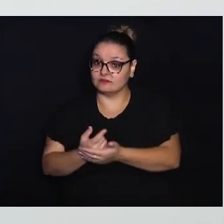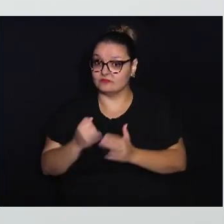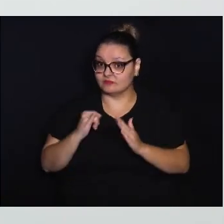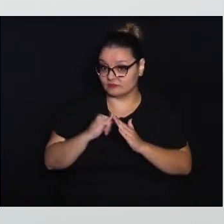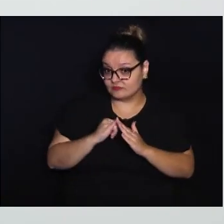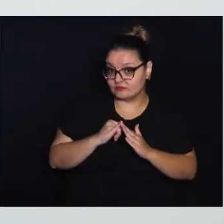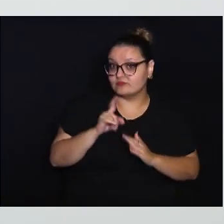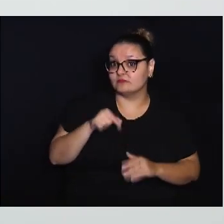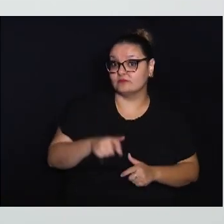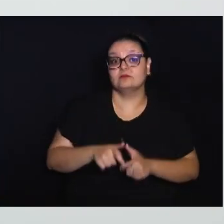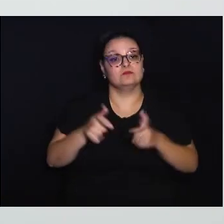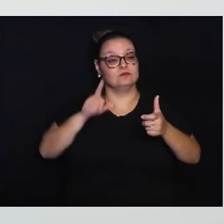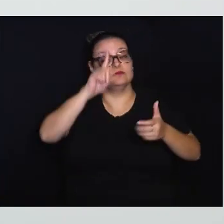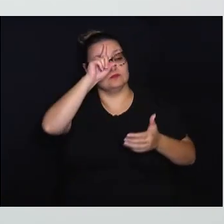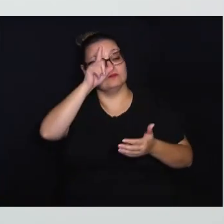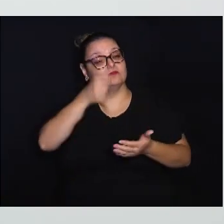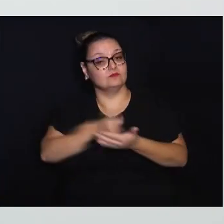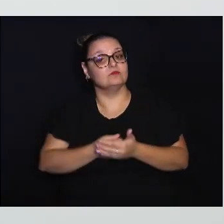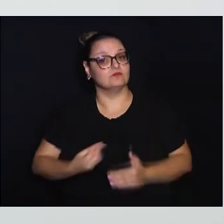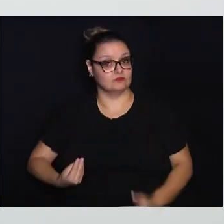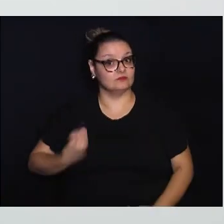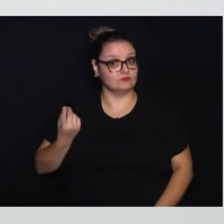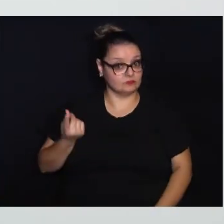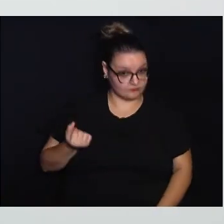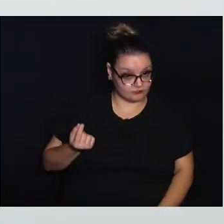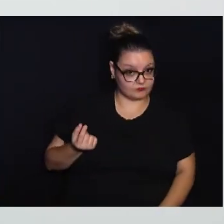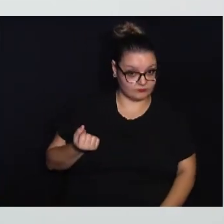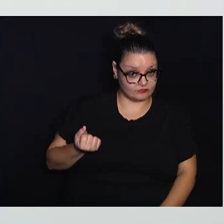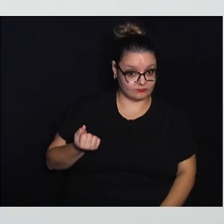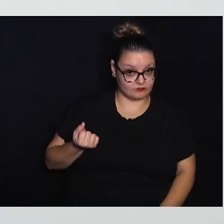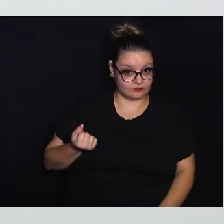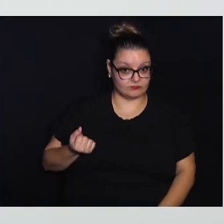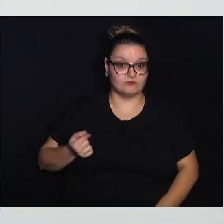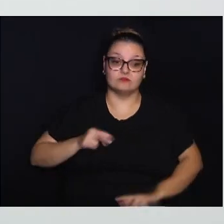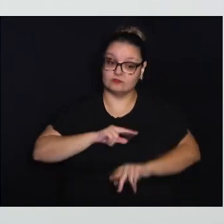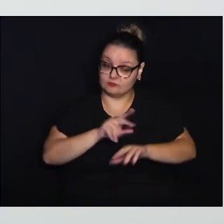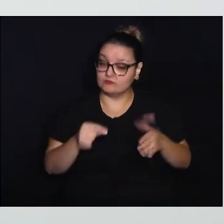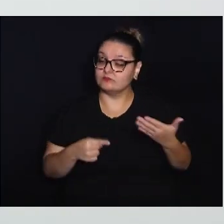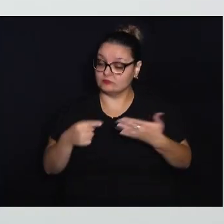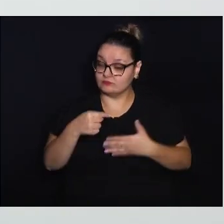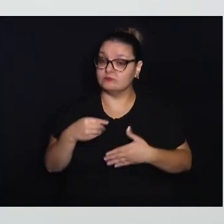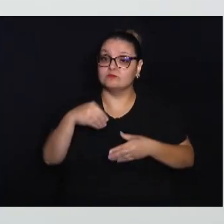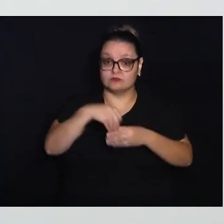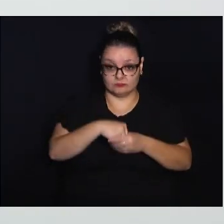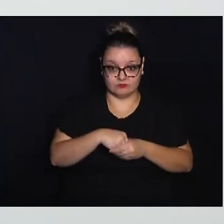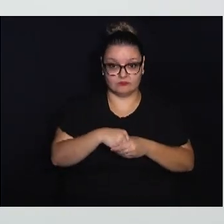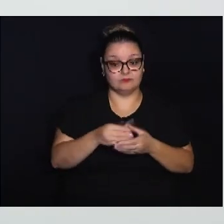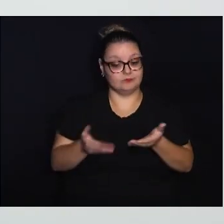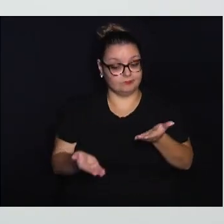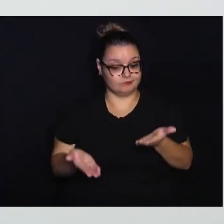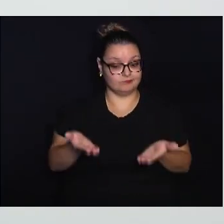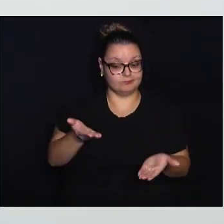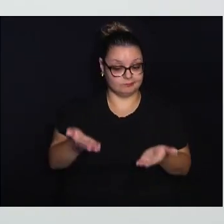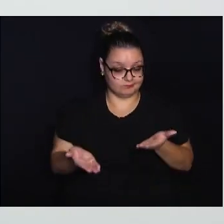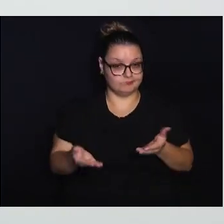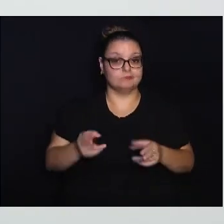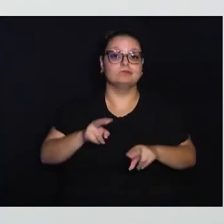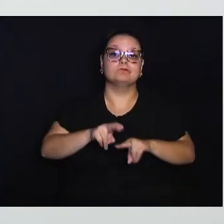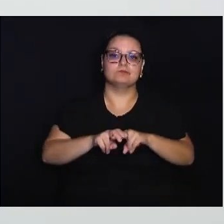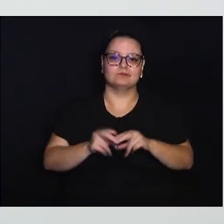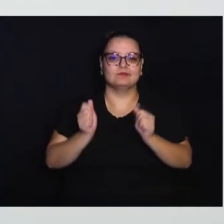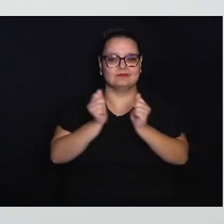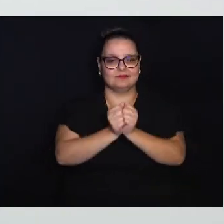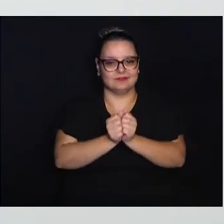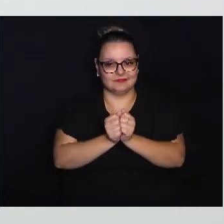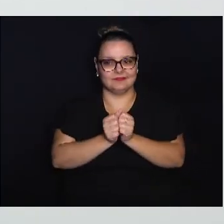ou comprar um imóvel é uma das grandes decisões da vida financeira e muitos fatores precisam ser colocados na balança.